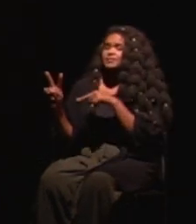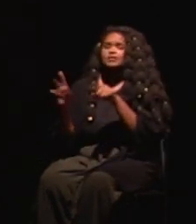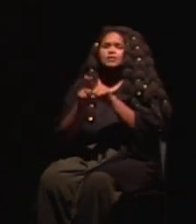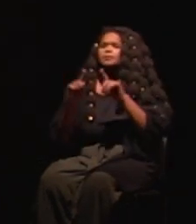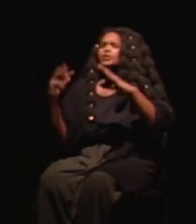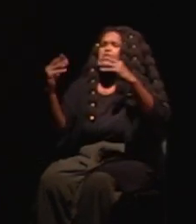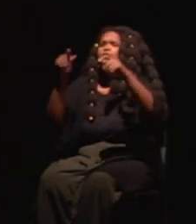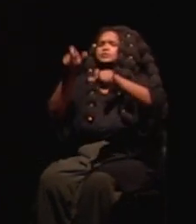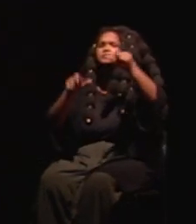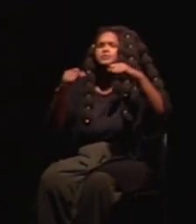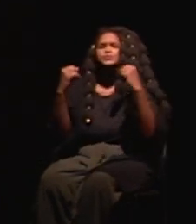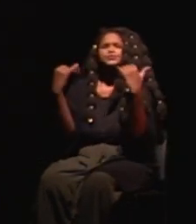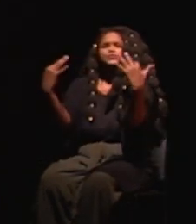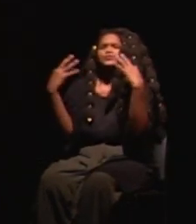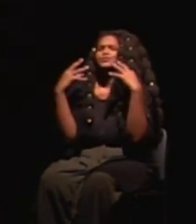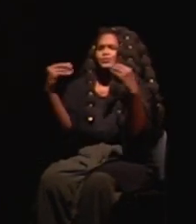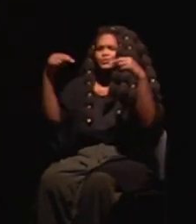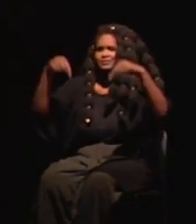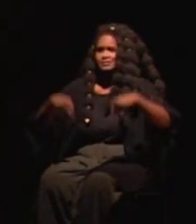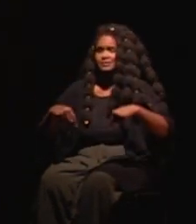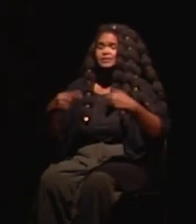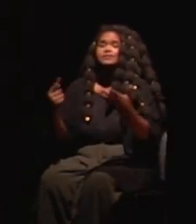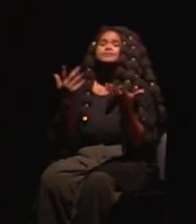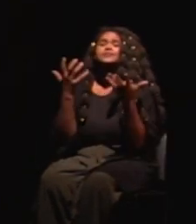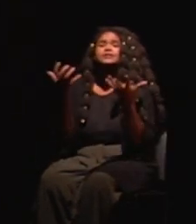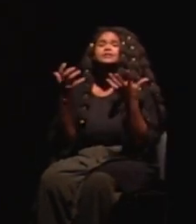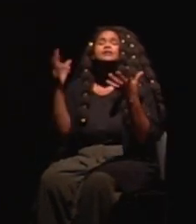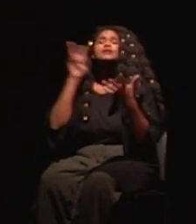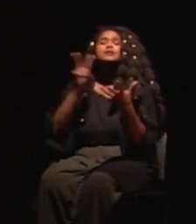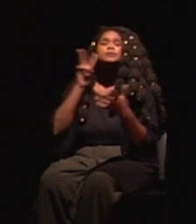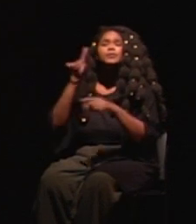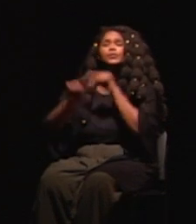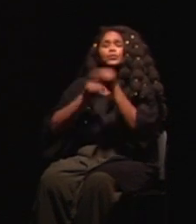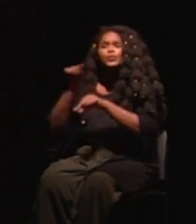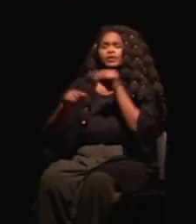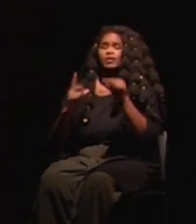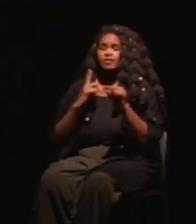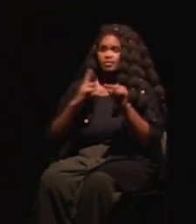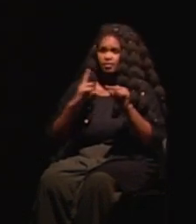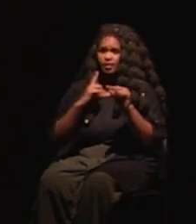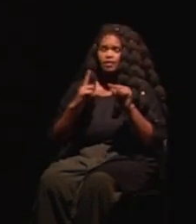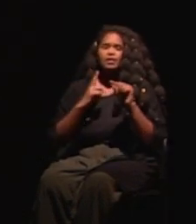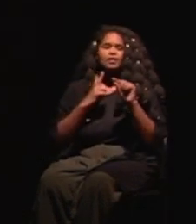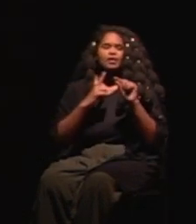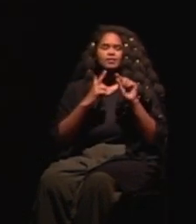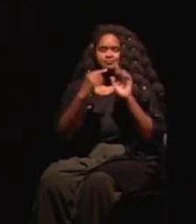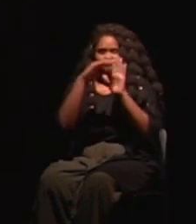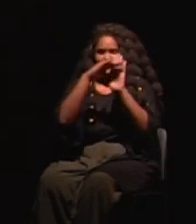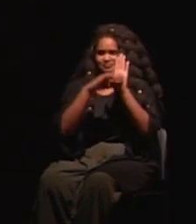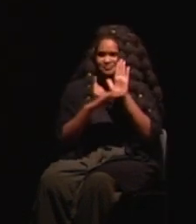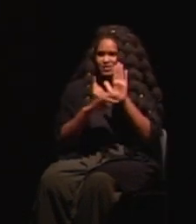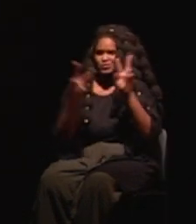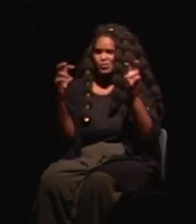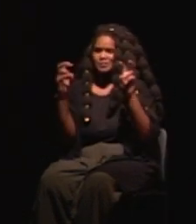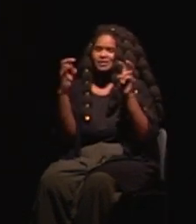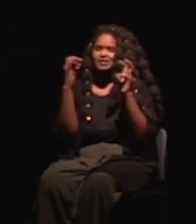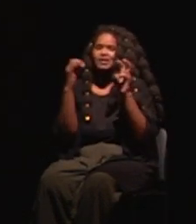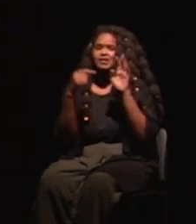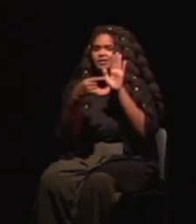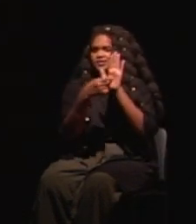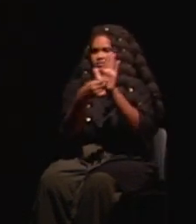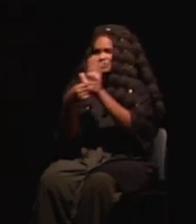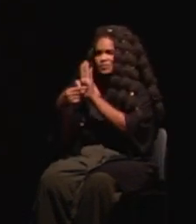todos, todas e todes. Eu queria lembrar que a gente tem o catálogo da exposição. Ele está à venda